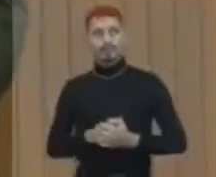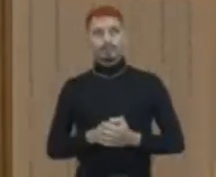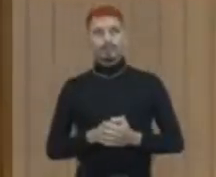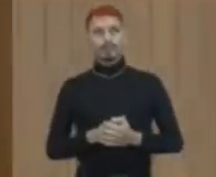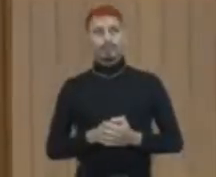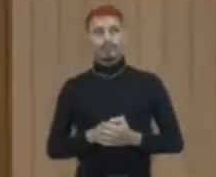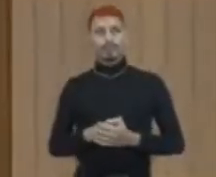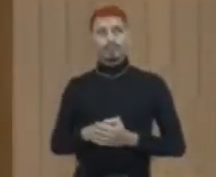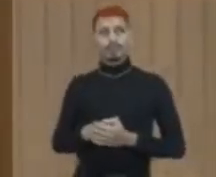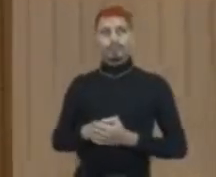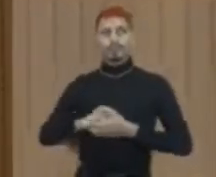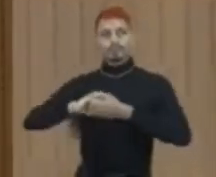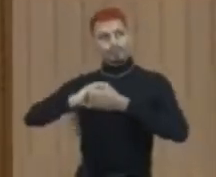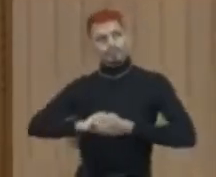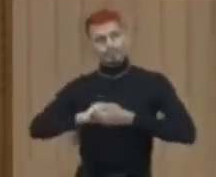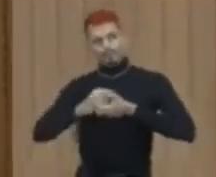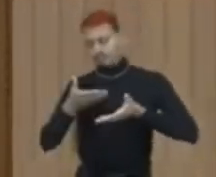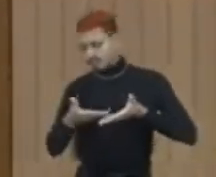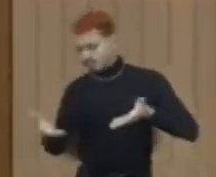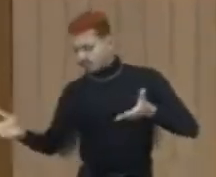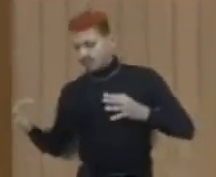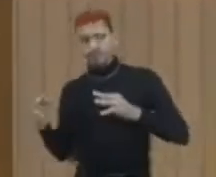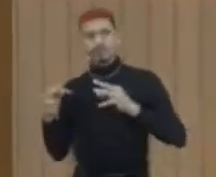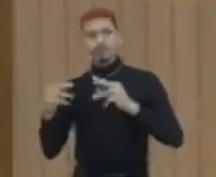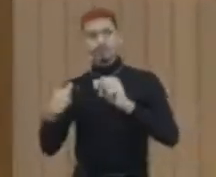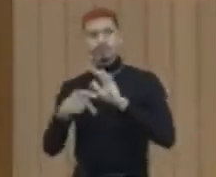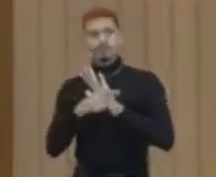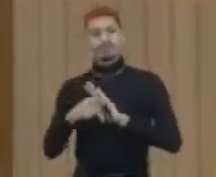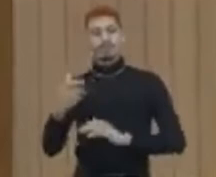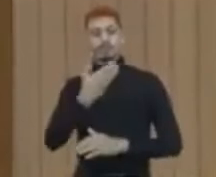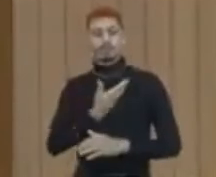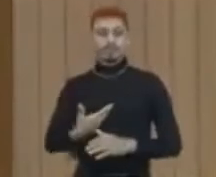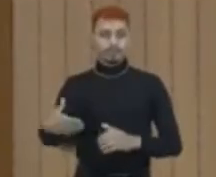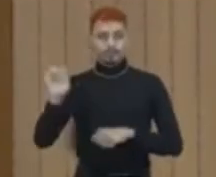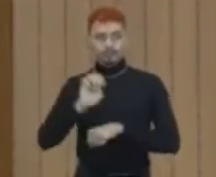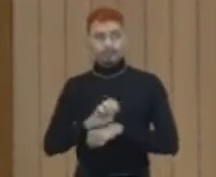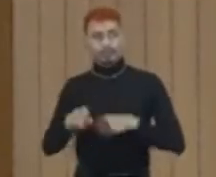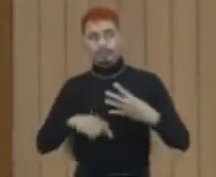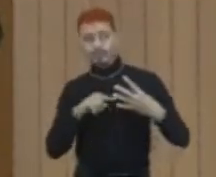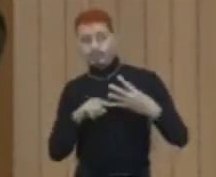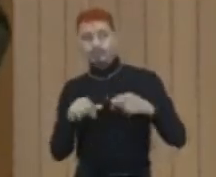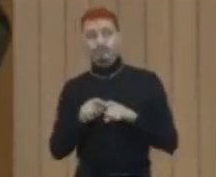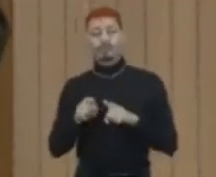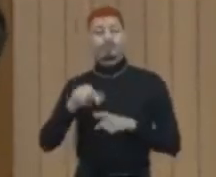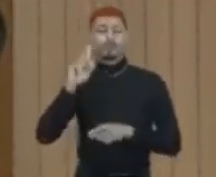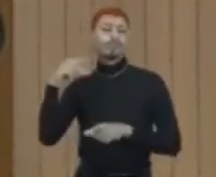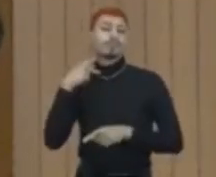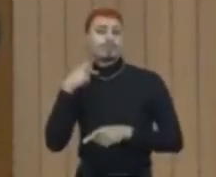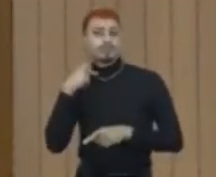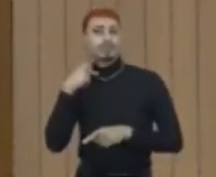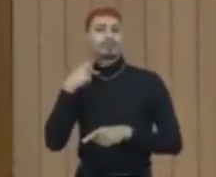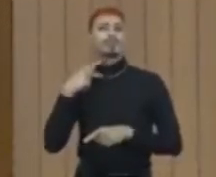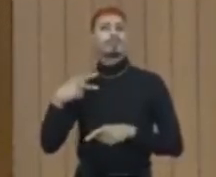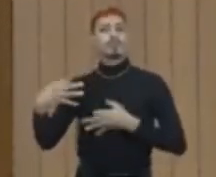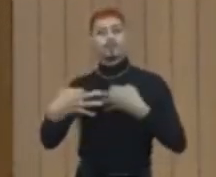na pessoa de quem cumprimento todas as autoridades do Governo do Estado, o senhor Procurador-Geral de Justiça do Estado do Pará, Dr.